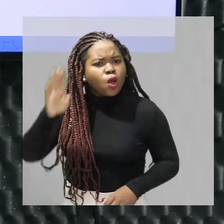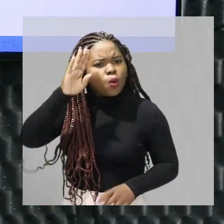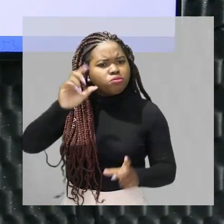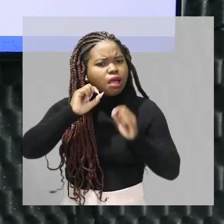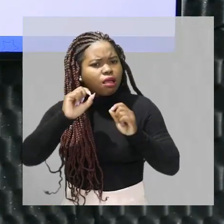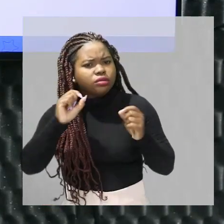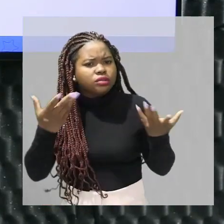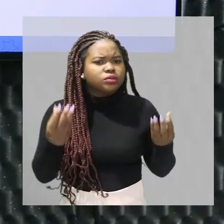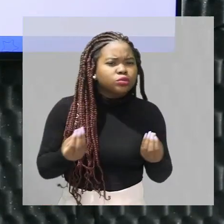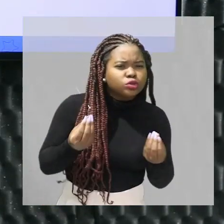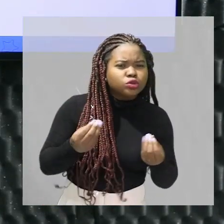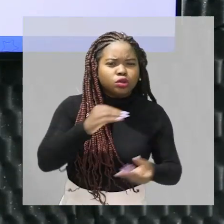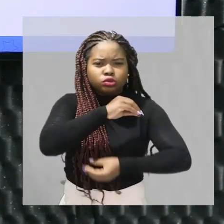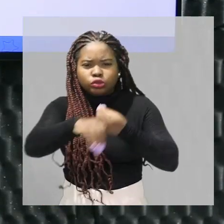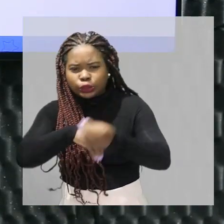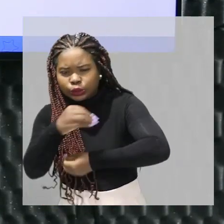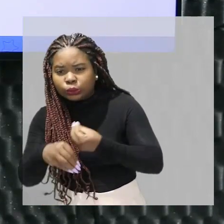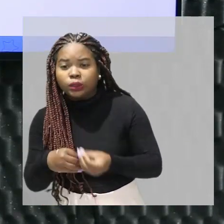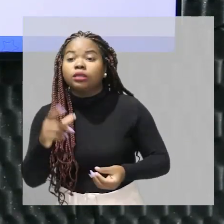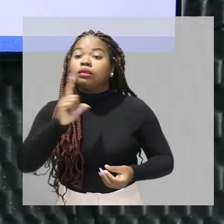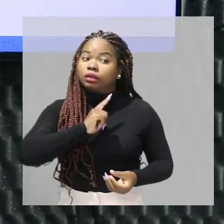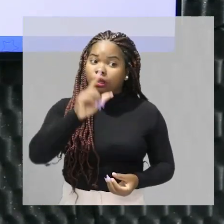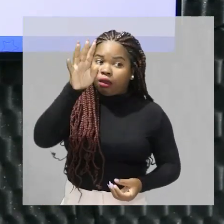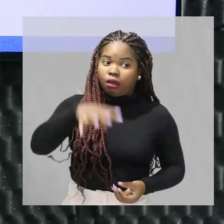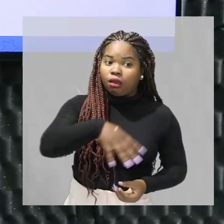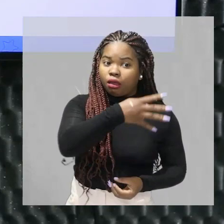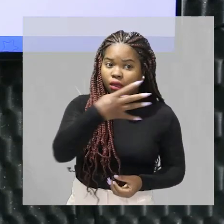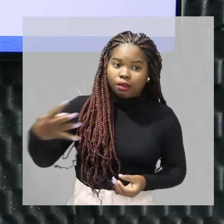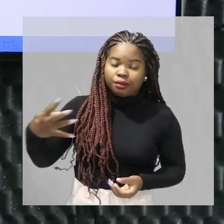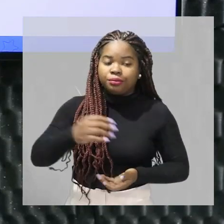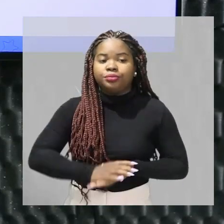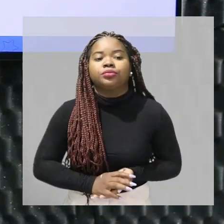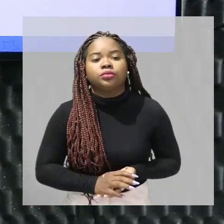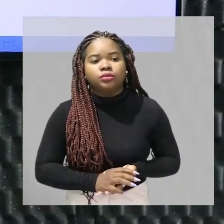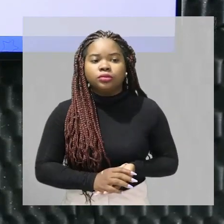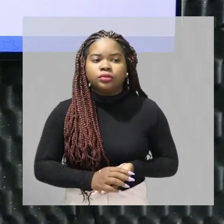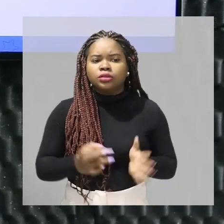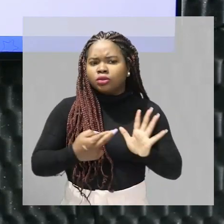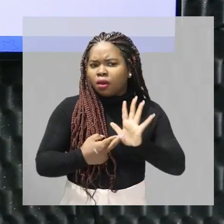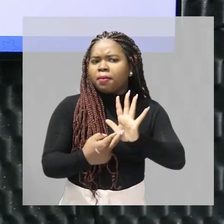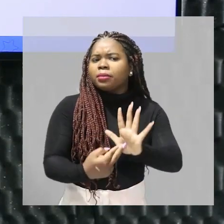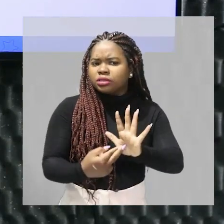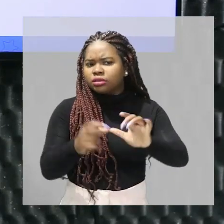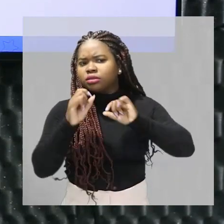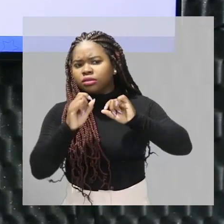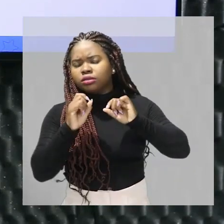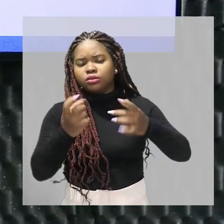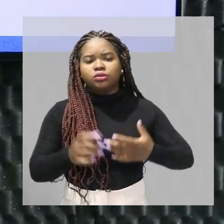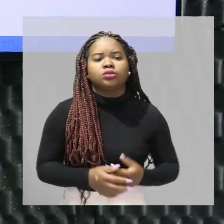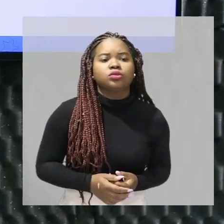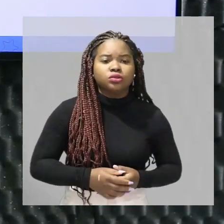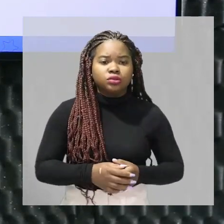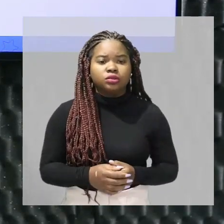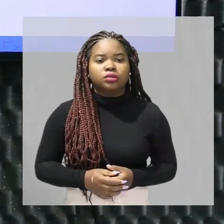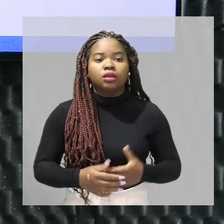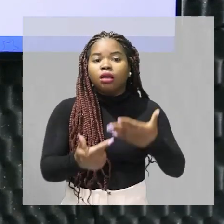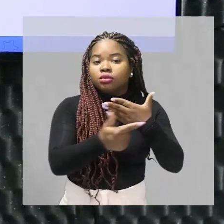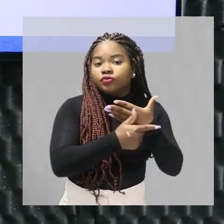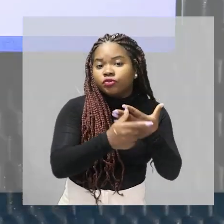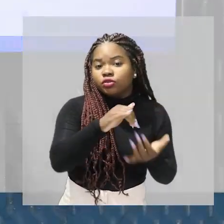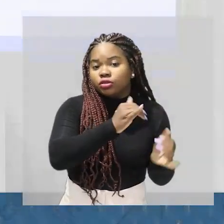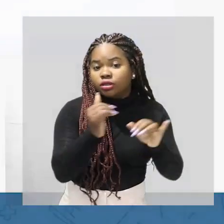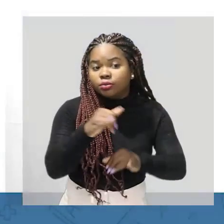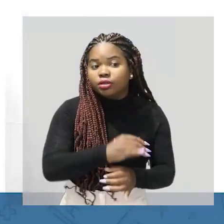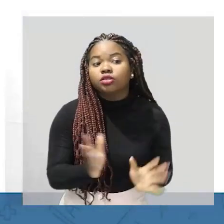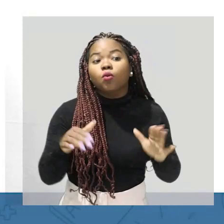princípio ativo das substâncias contidas no quadro, né, são representantes, respectivamente,